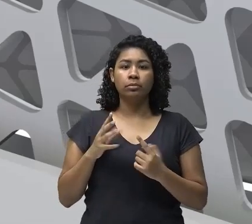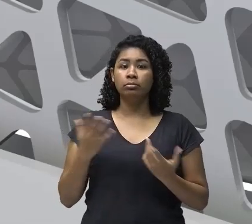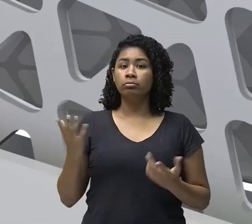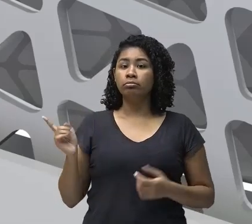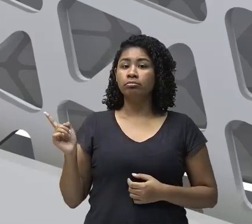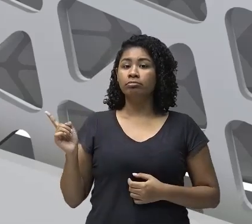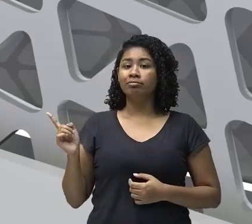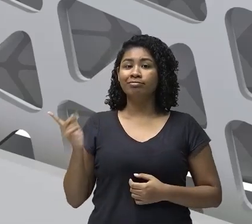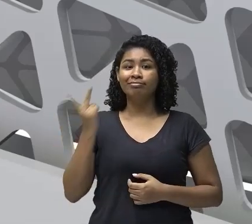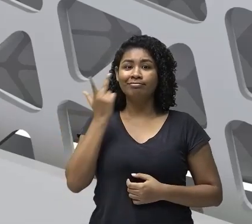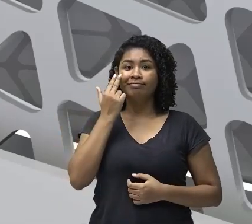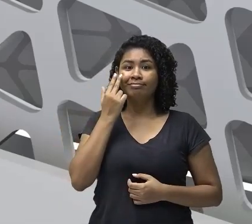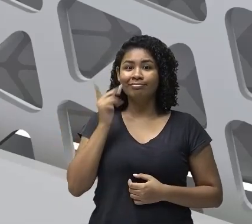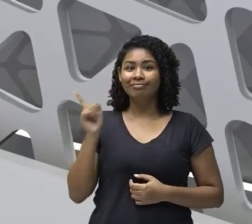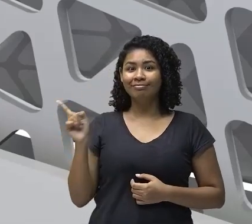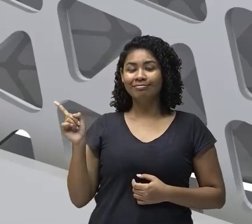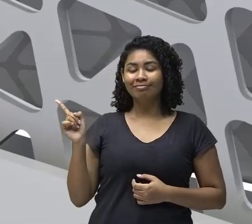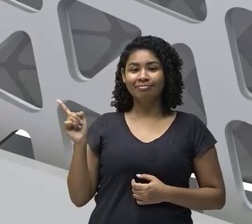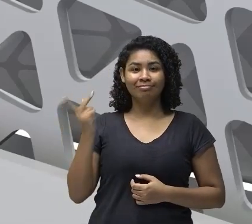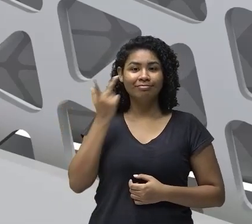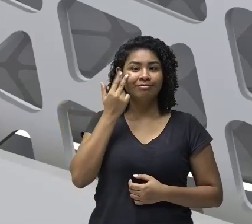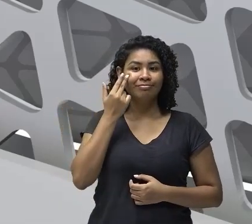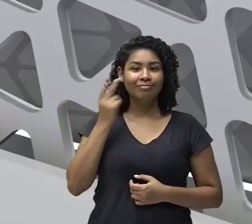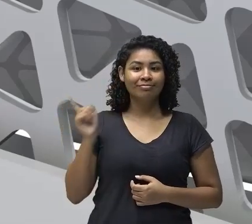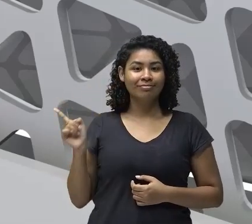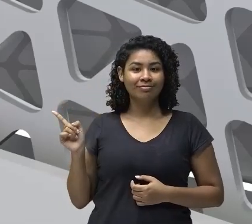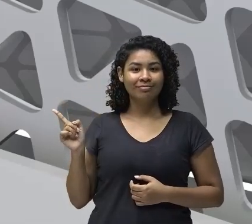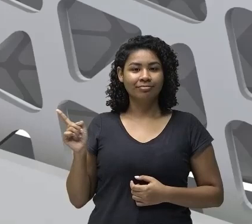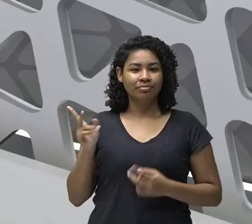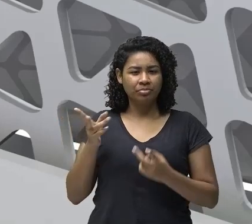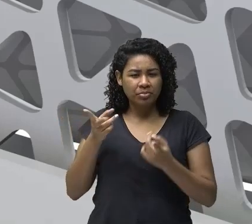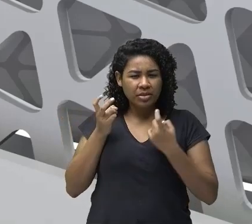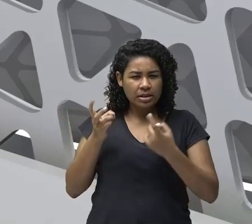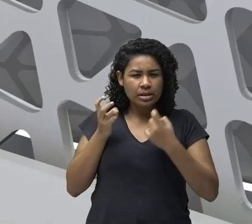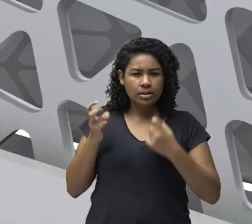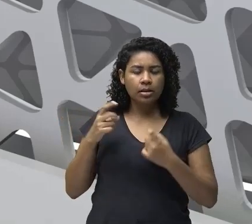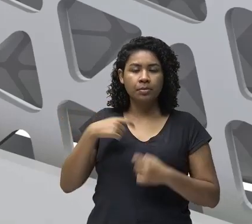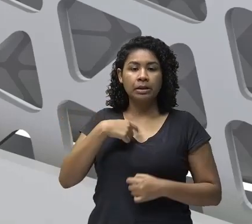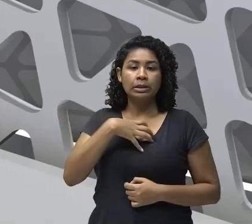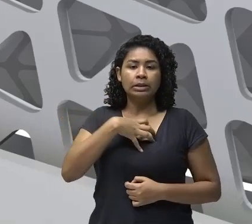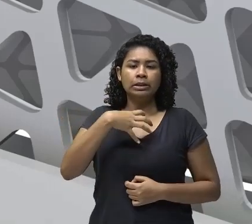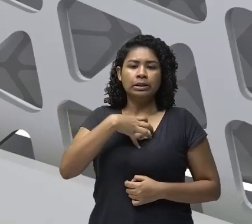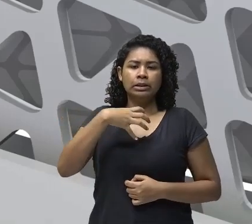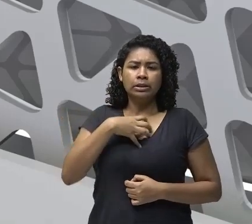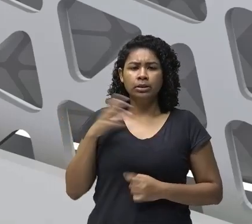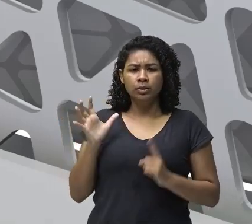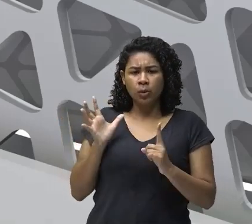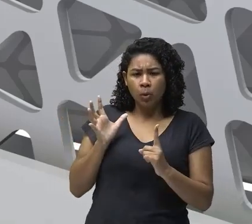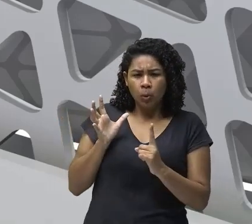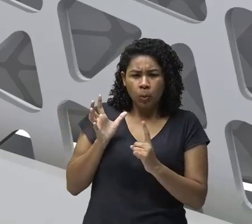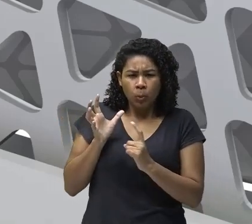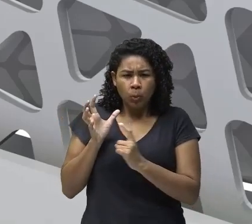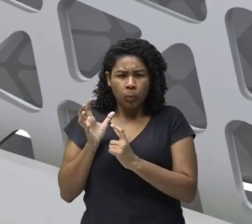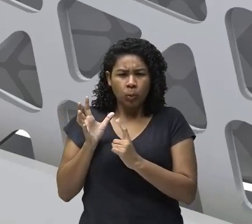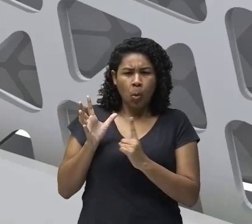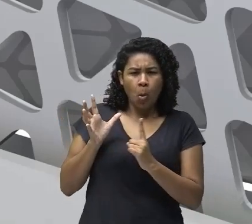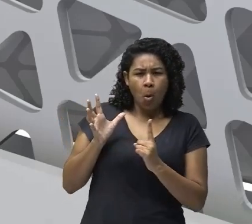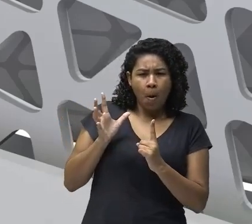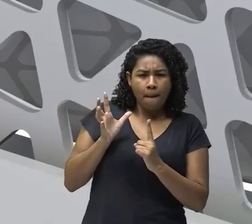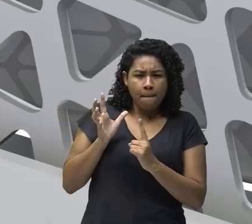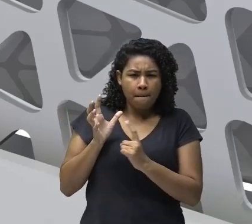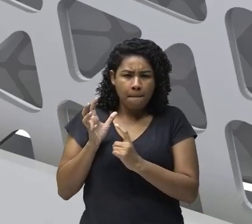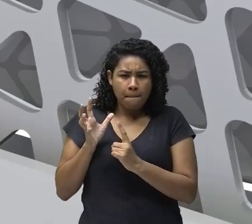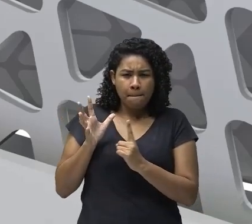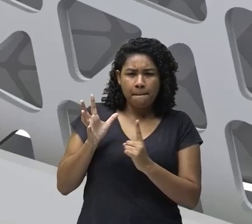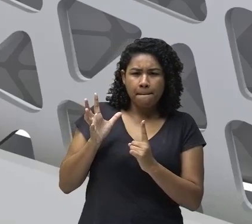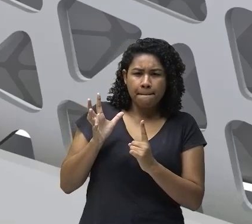ó, o ar já ocupa esse espaço de novo. Então, ele consegue ficar... eu consigo comprimir o ar,